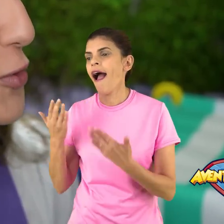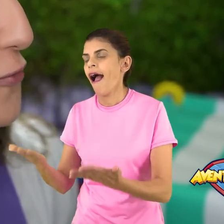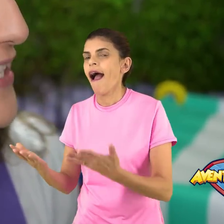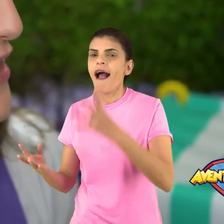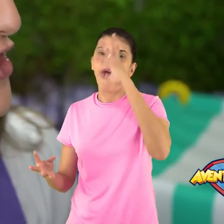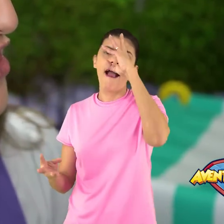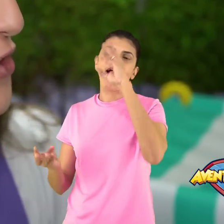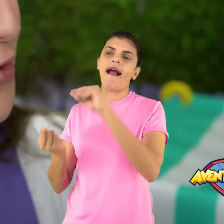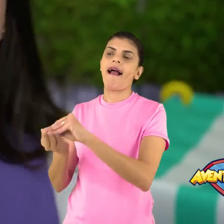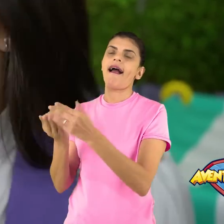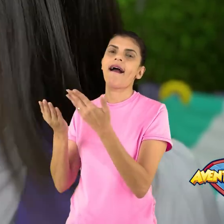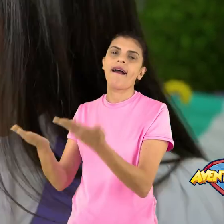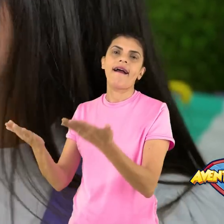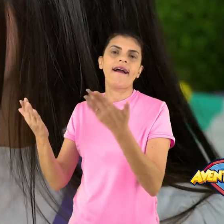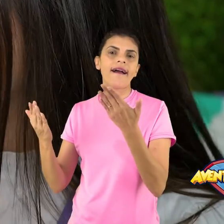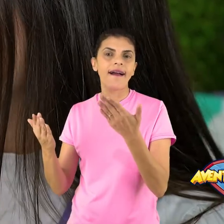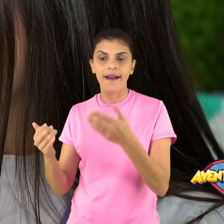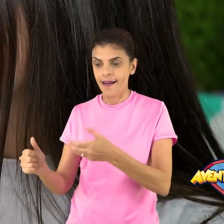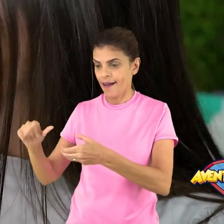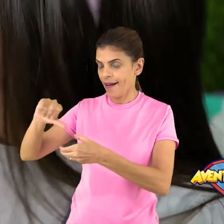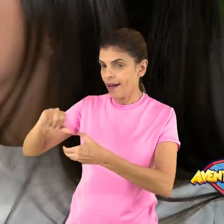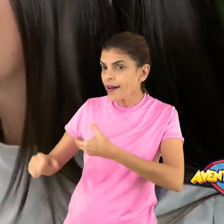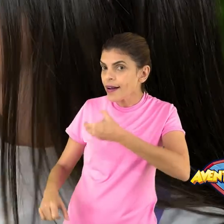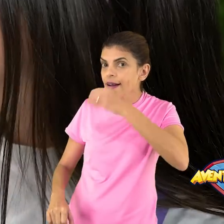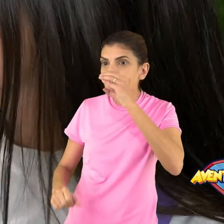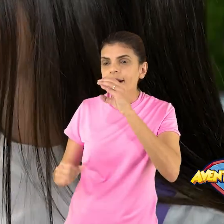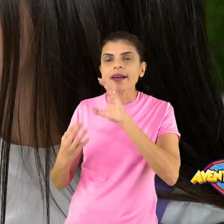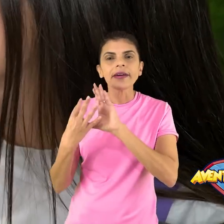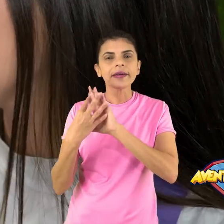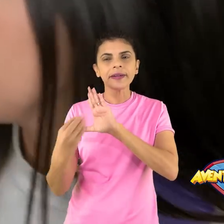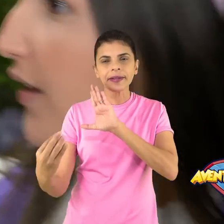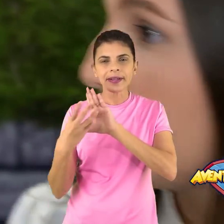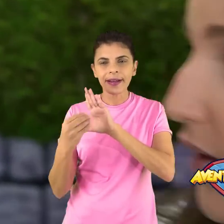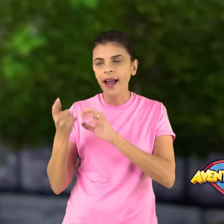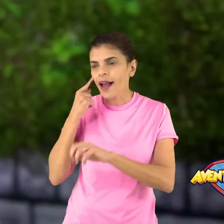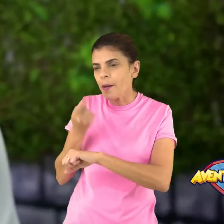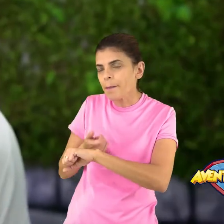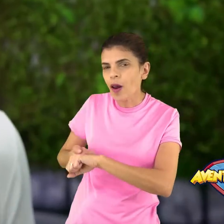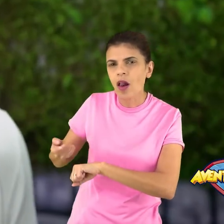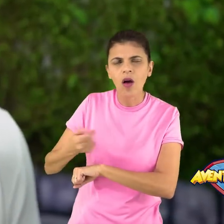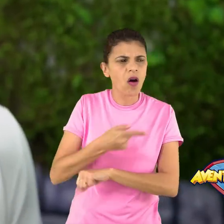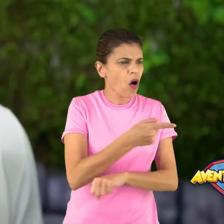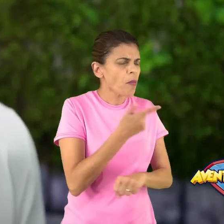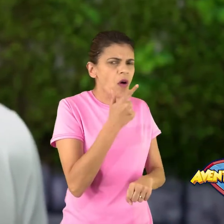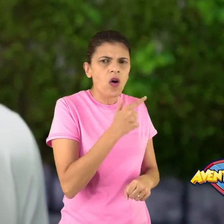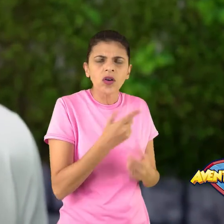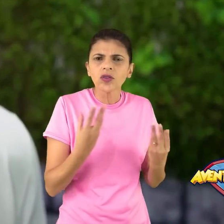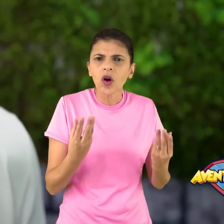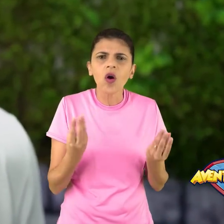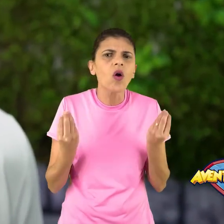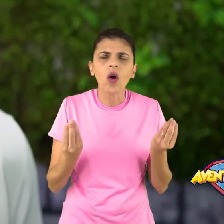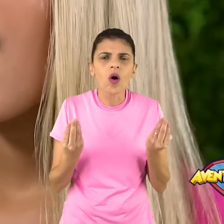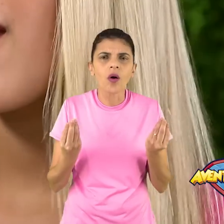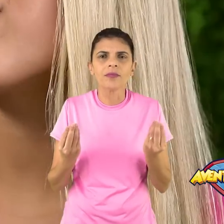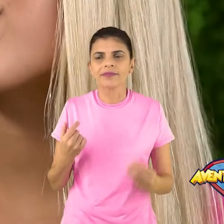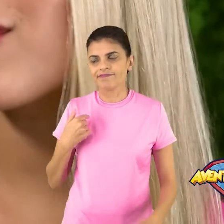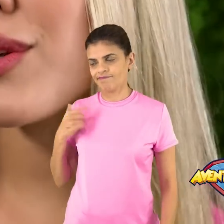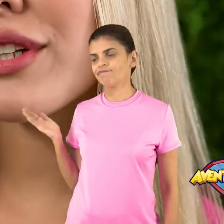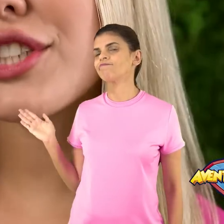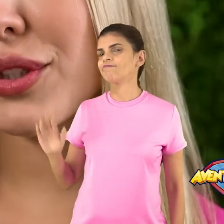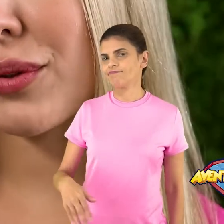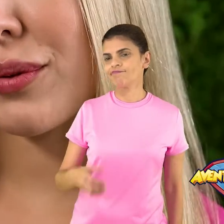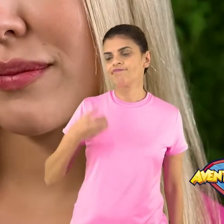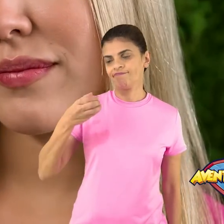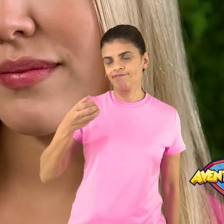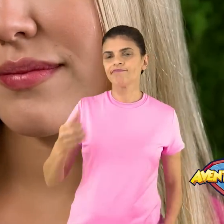Agora tudo faz sentido. A poção da imitação é uma poção de troslagem. E como que ela vai sair do efeito dessa poção? Eu